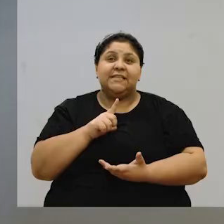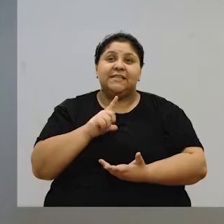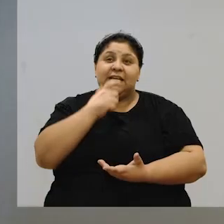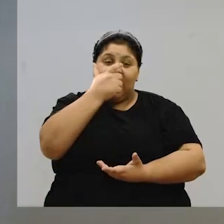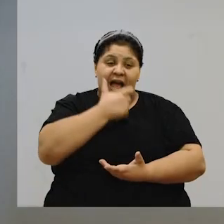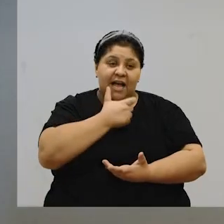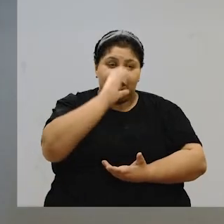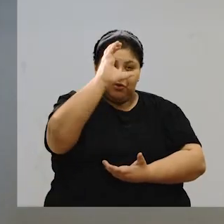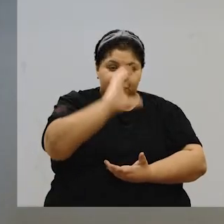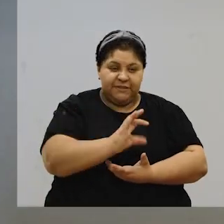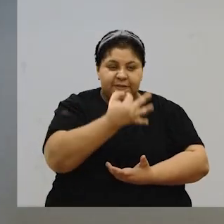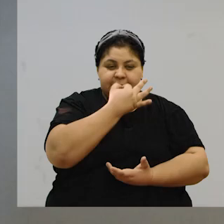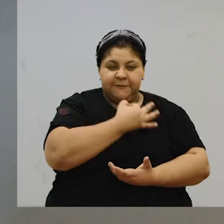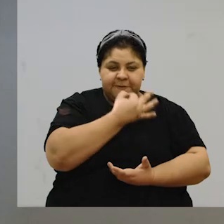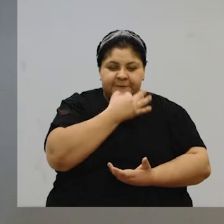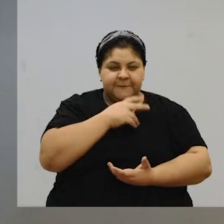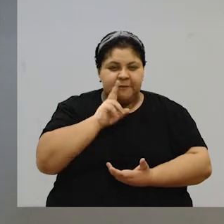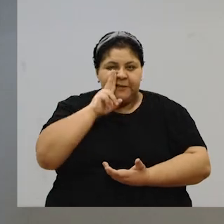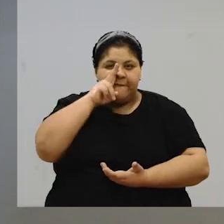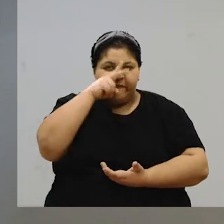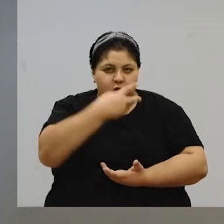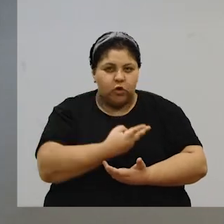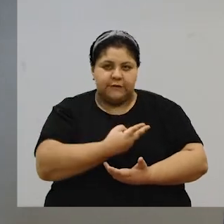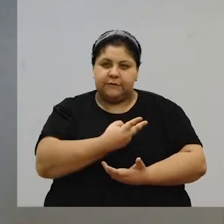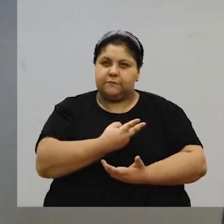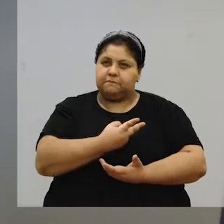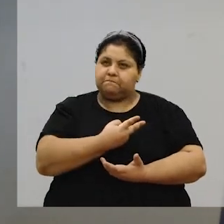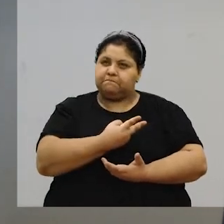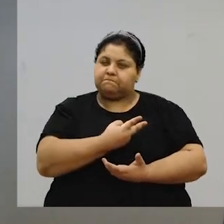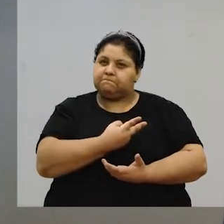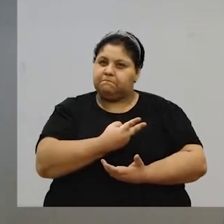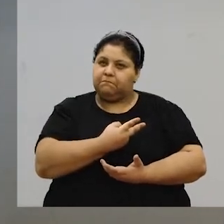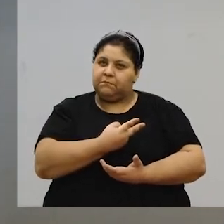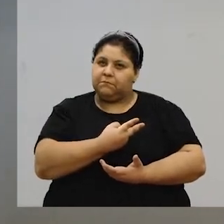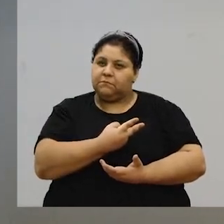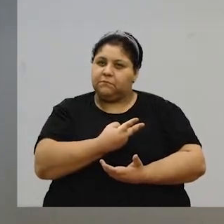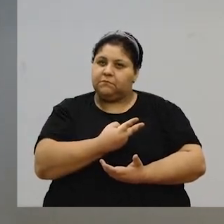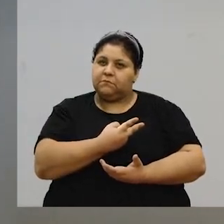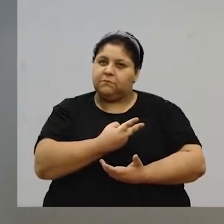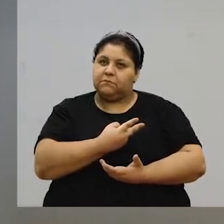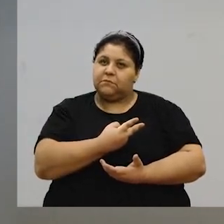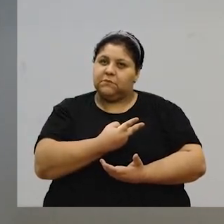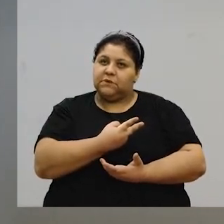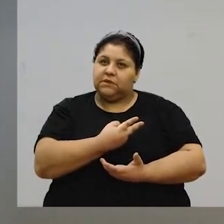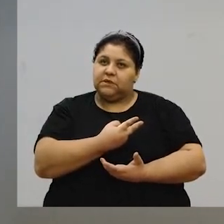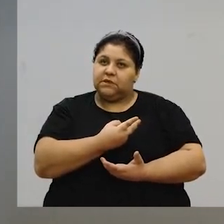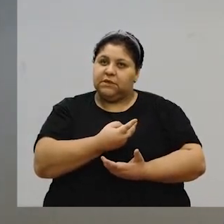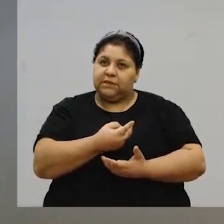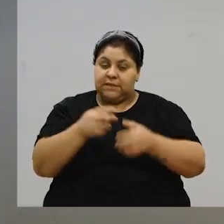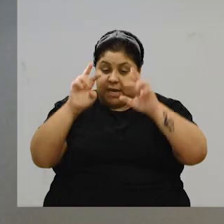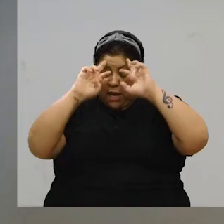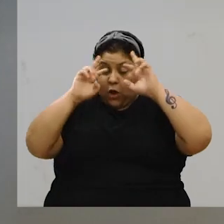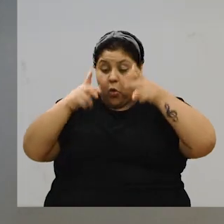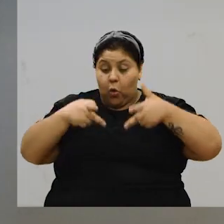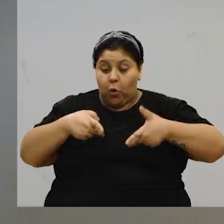A gente tem um pouco, acho que o caxiense, né? Aquela questão da resistência em até se